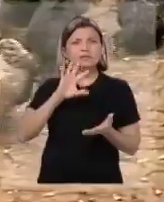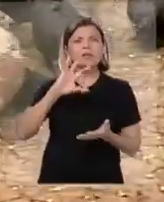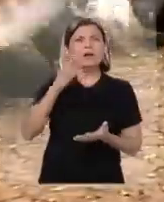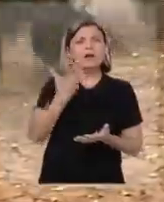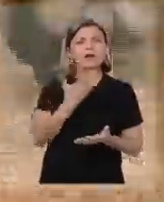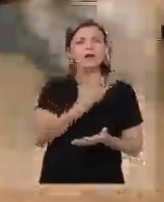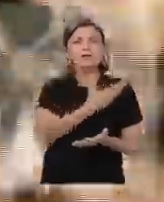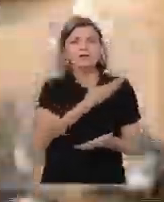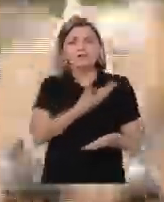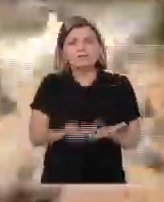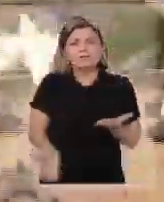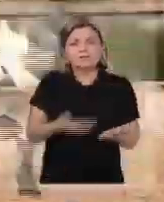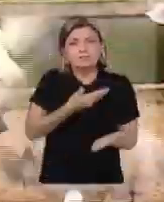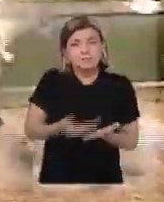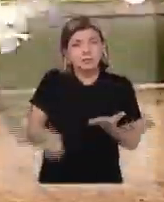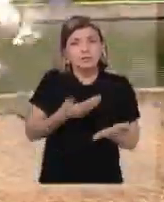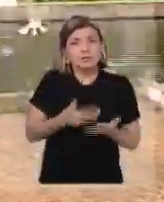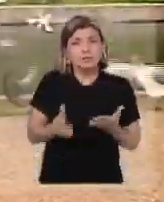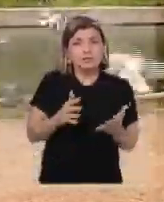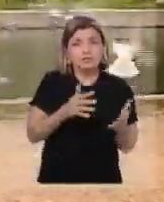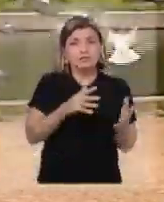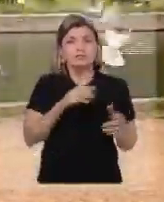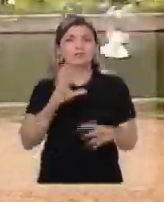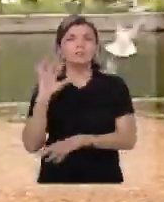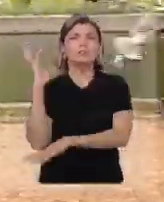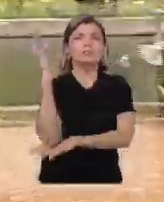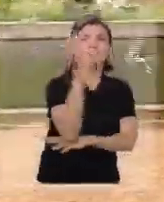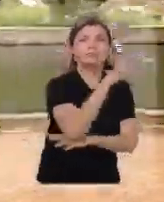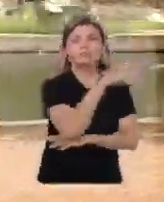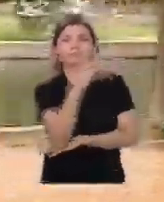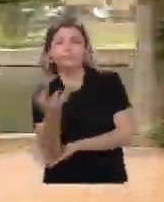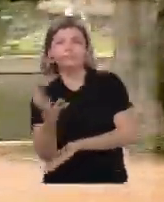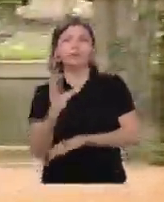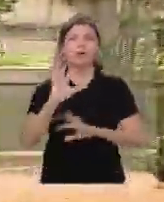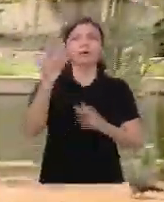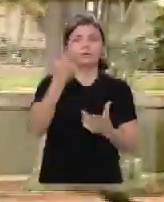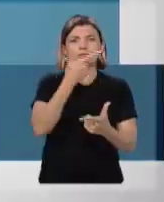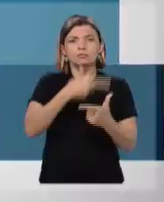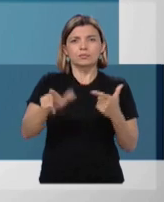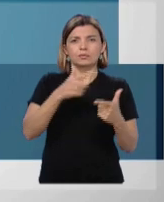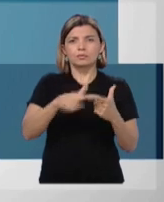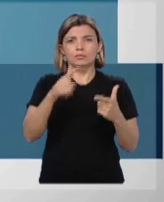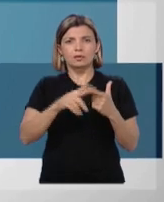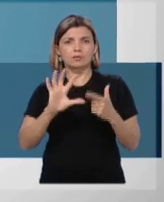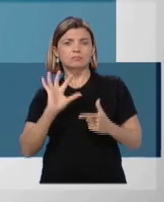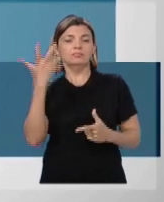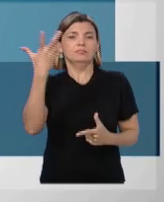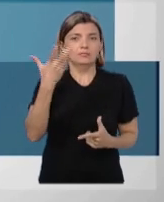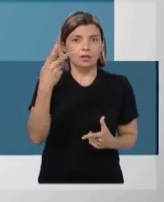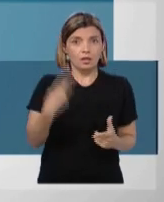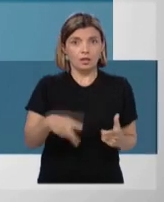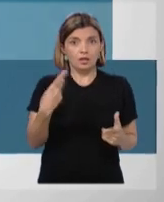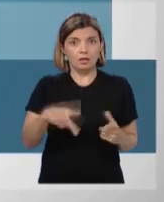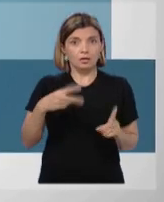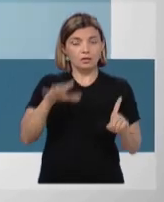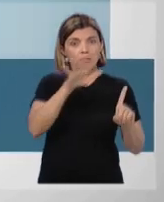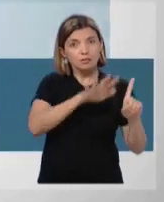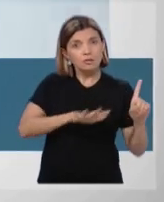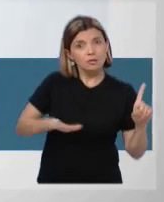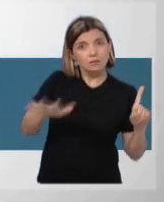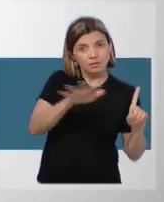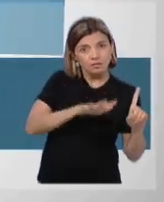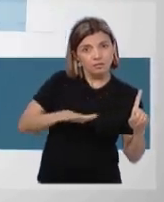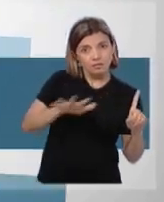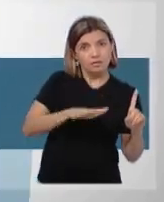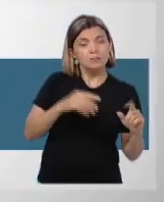A ausência de certos elos da cadeia pode gerar desequilíbrio ambiental, pois cada nível trófico é